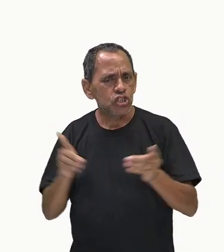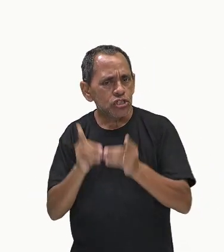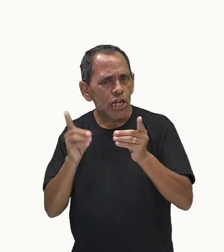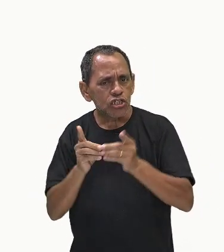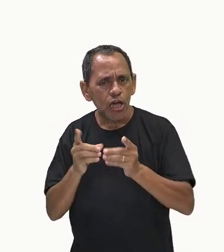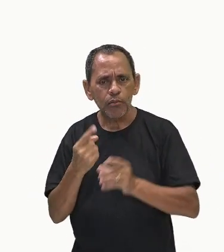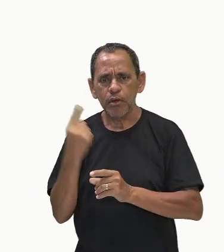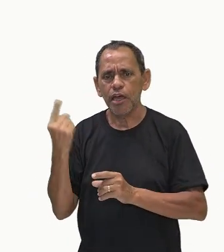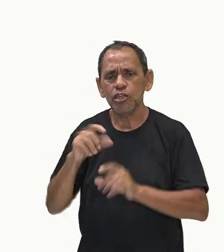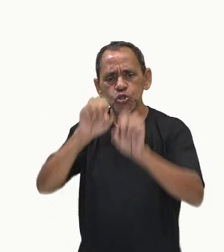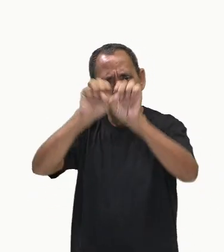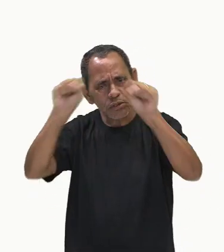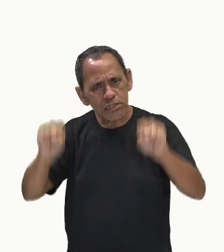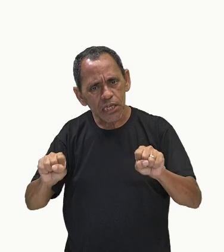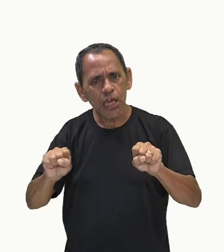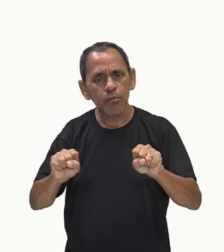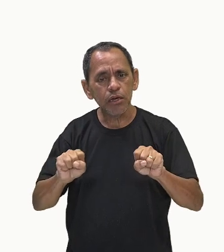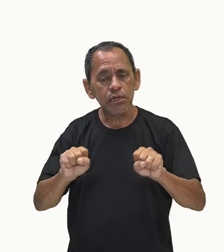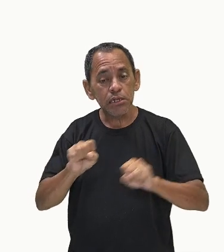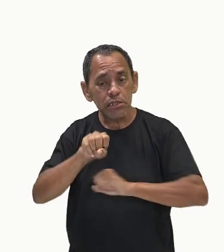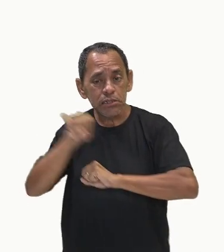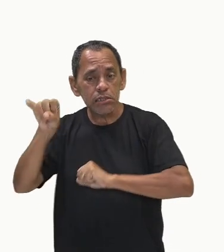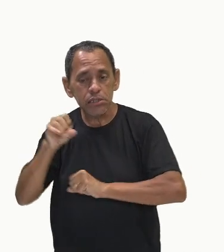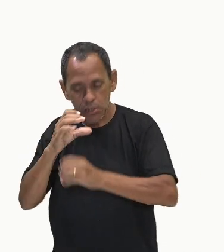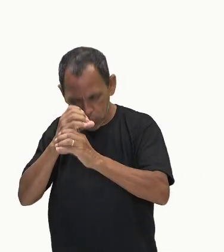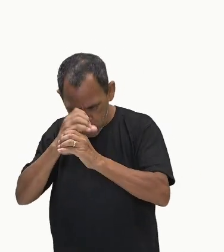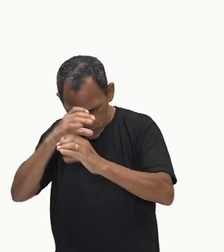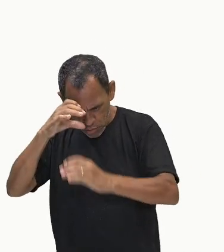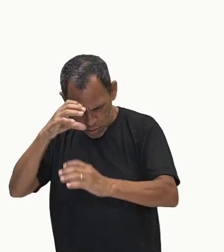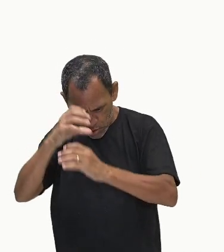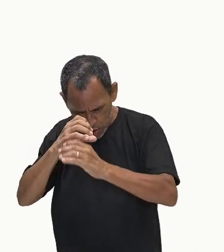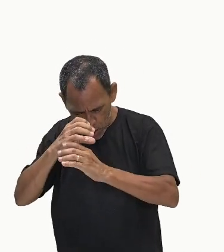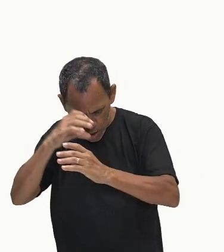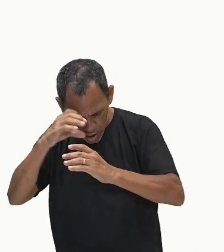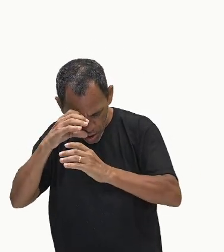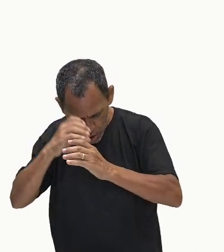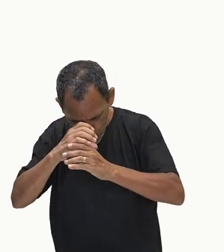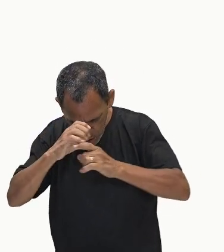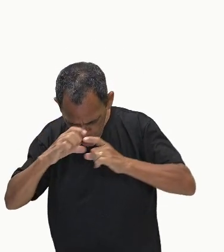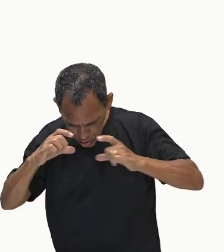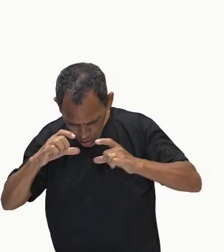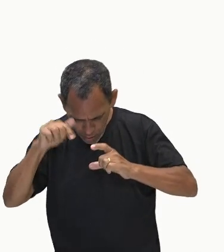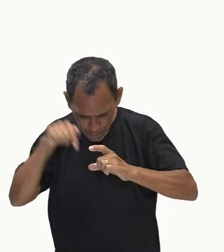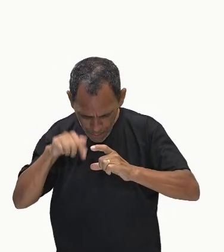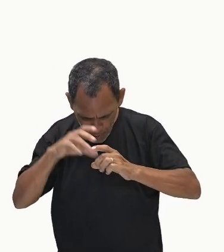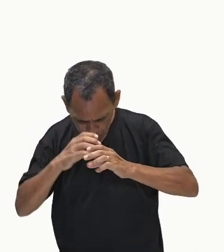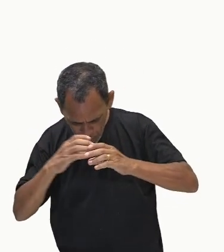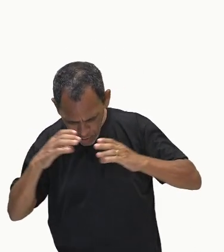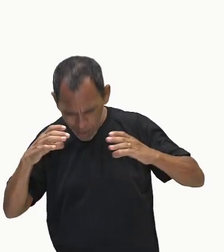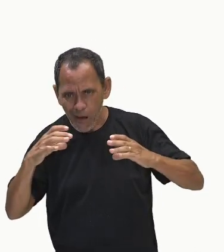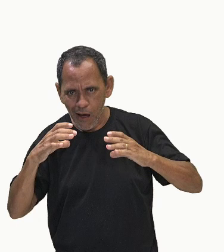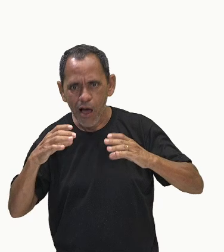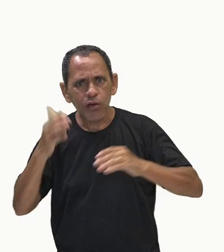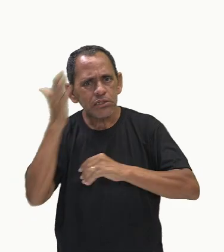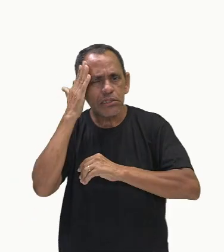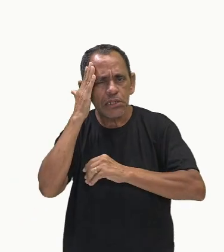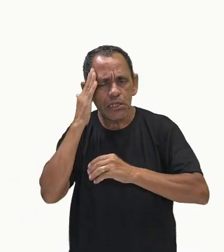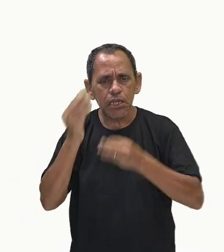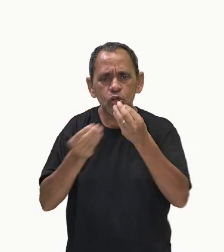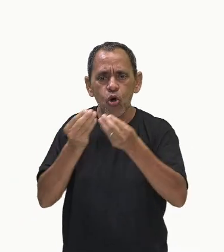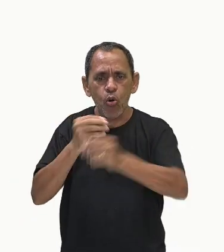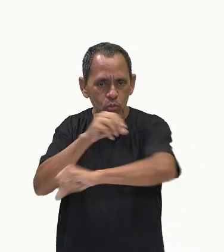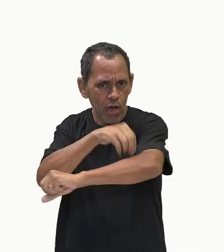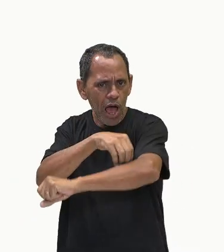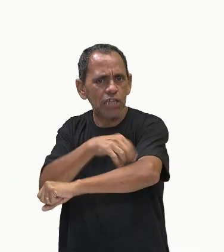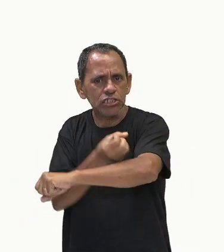vai ampliar no microscópio vai ver exatamente isso, é para que vocês tenham entendimento das glândulas sudoríparas. Nós temos